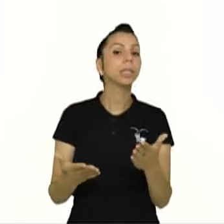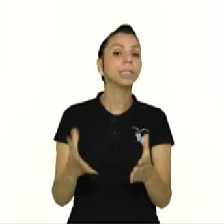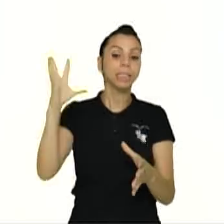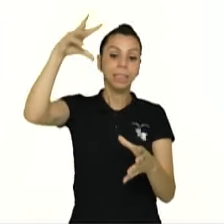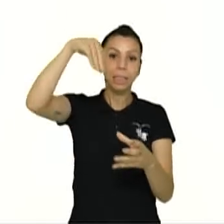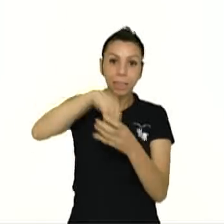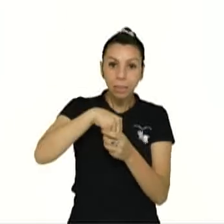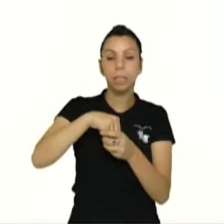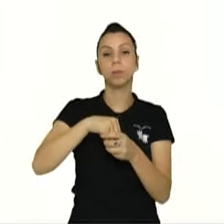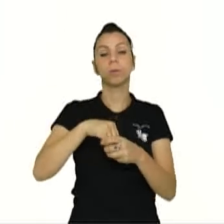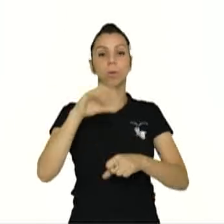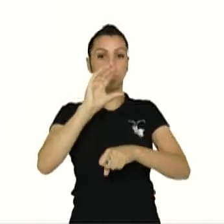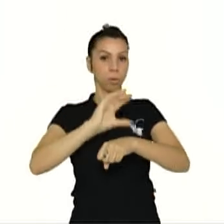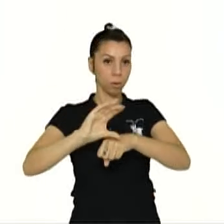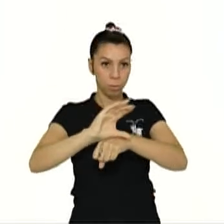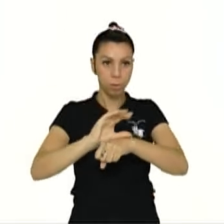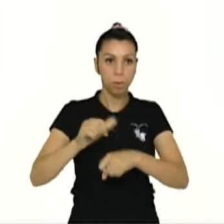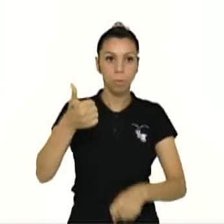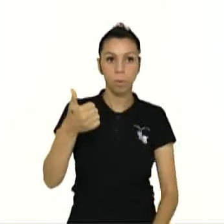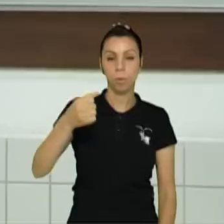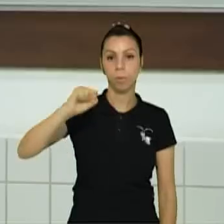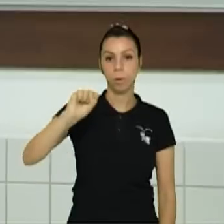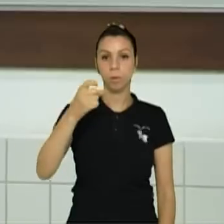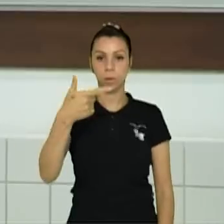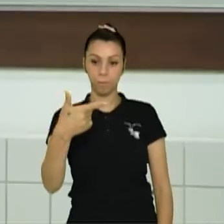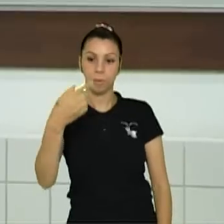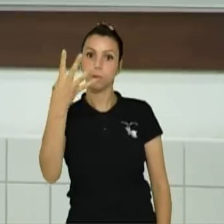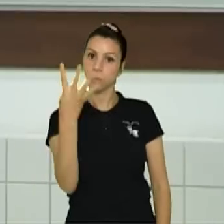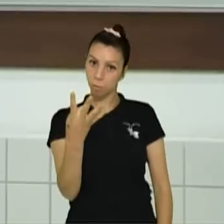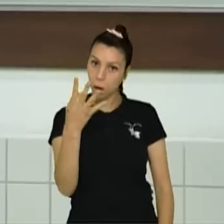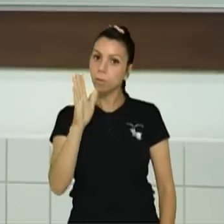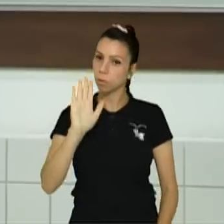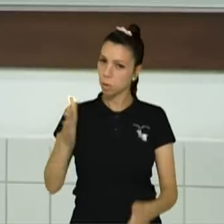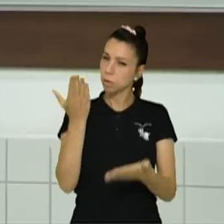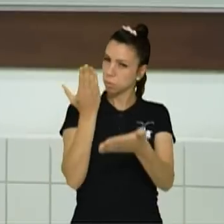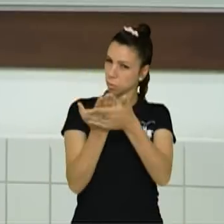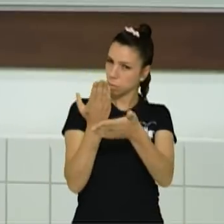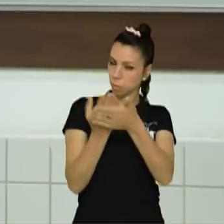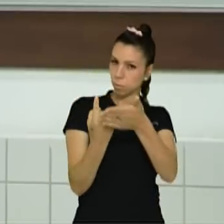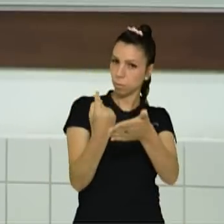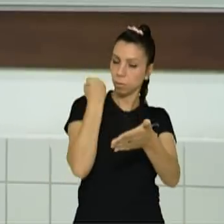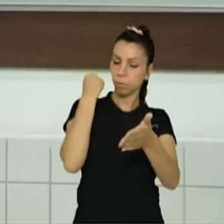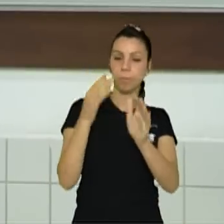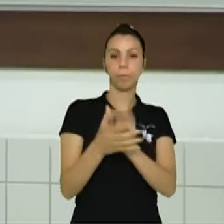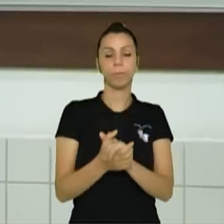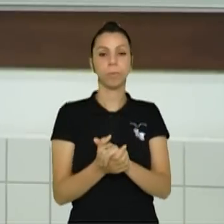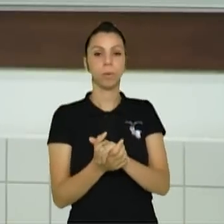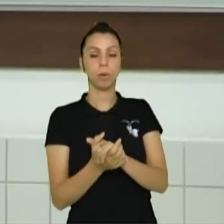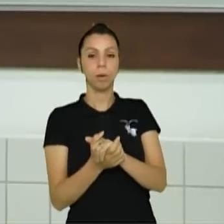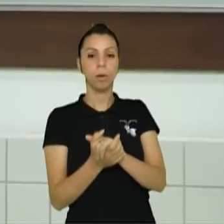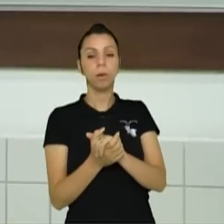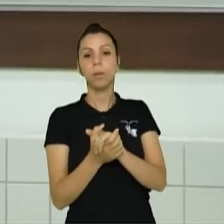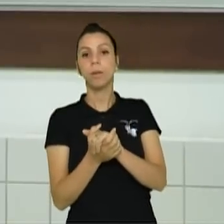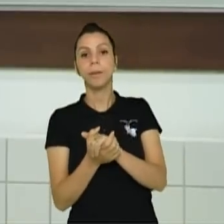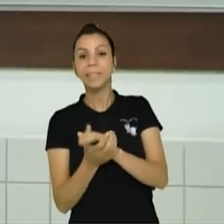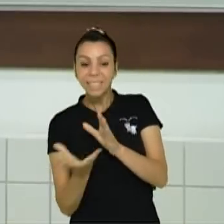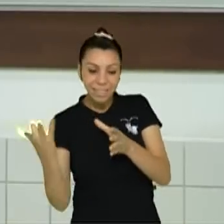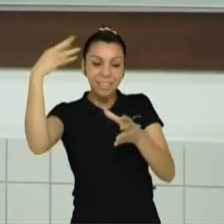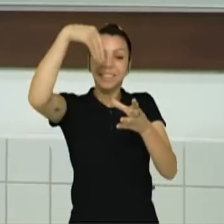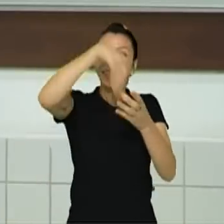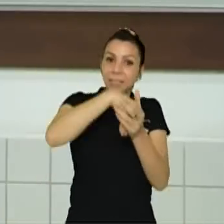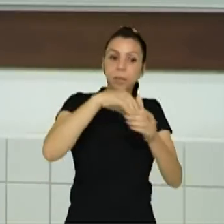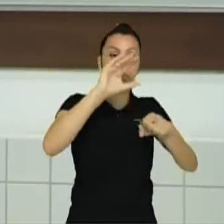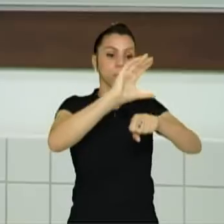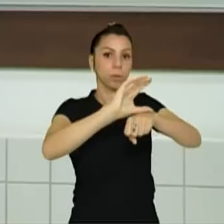de 1824, e nós já tivemos uma aula sobre essa Constituição, eles não foram contemplados